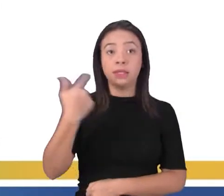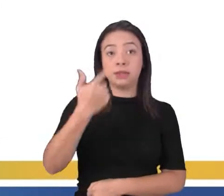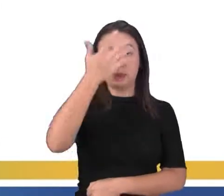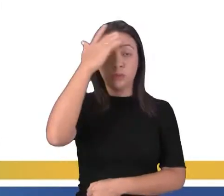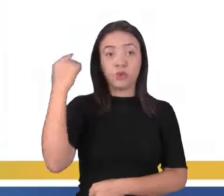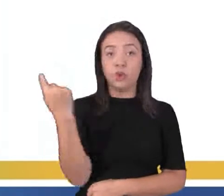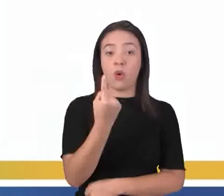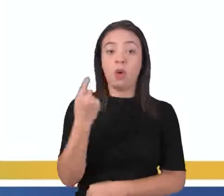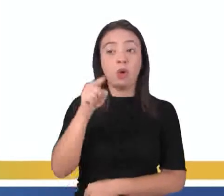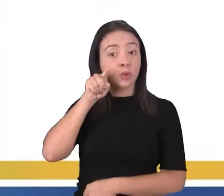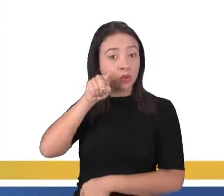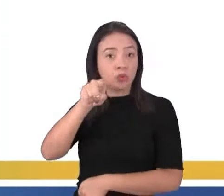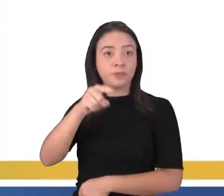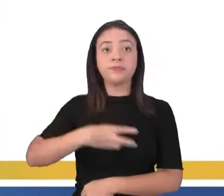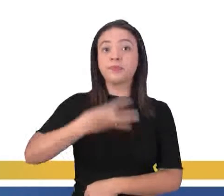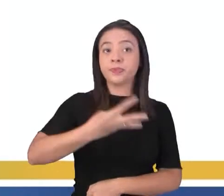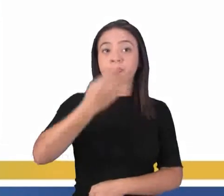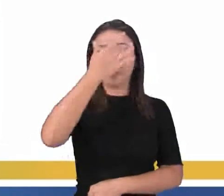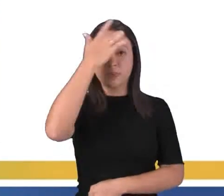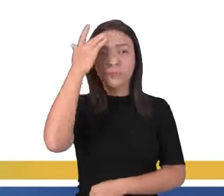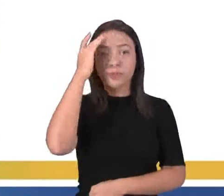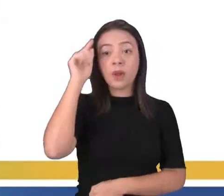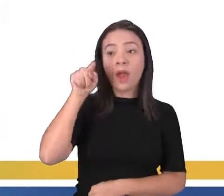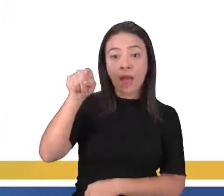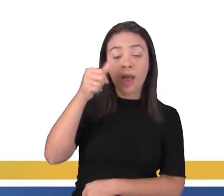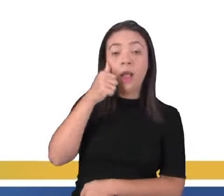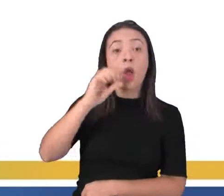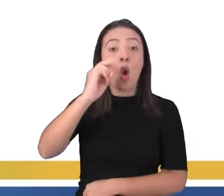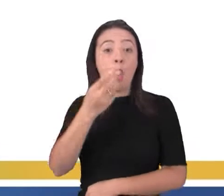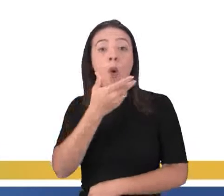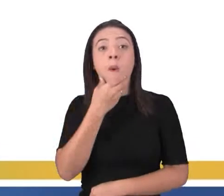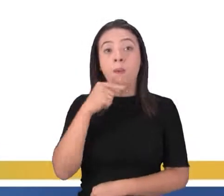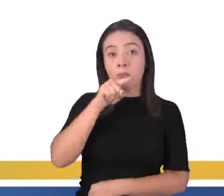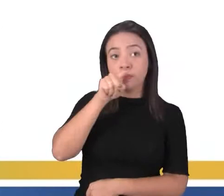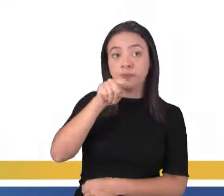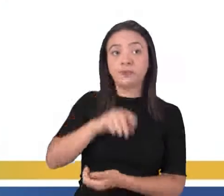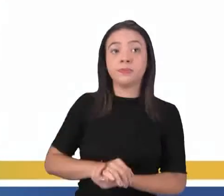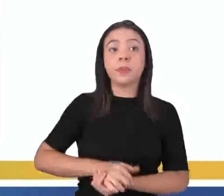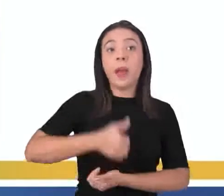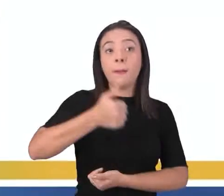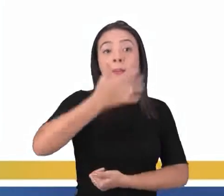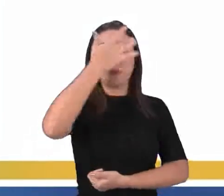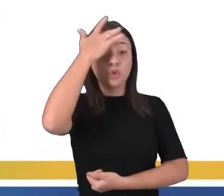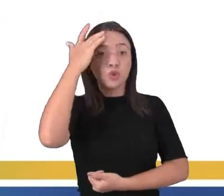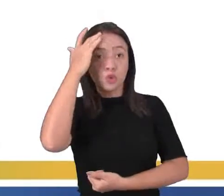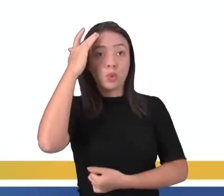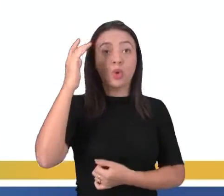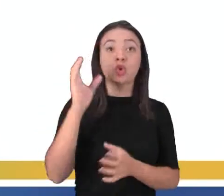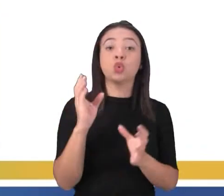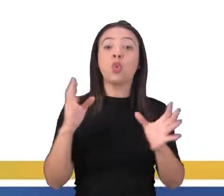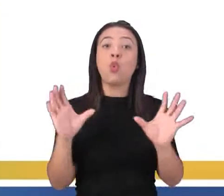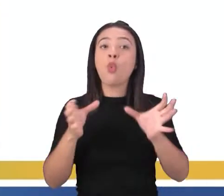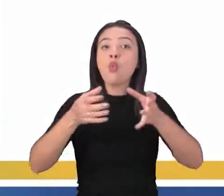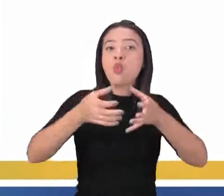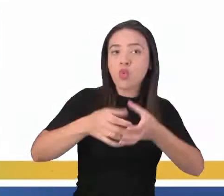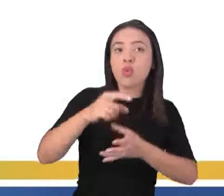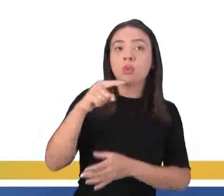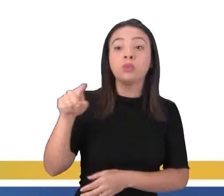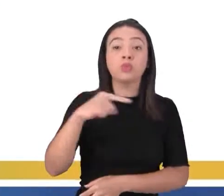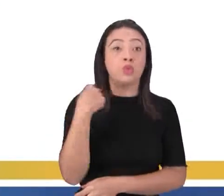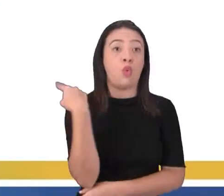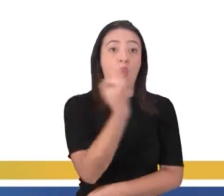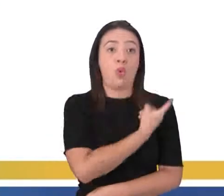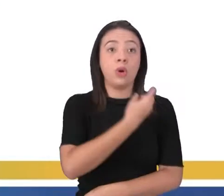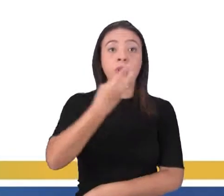tu; terceira pessoa do singular, ele ou ela; primeira pessoa do plural, nós; e segunda pessoa do plural,